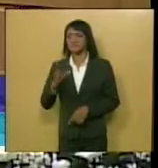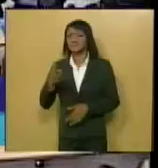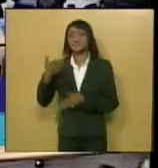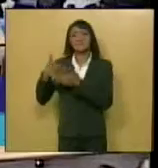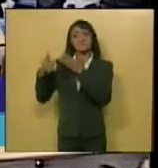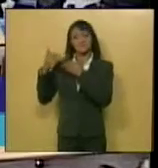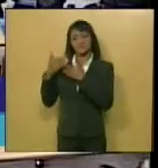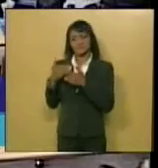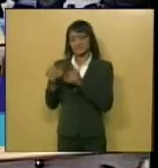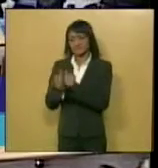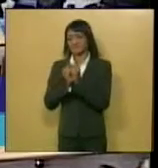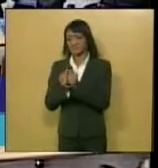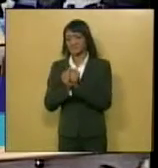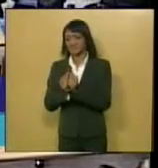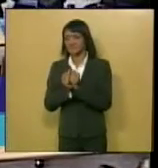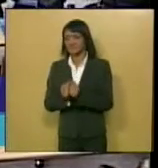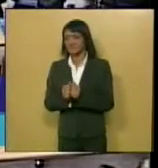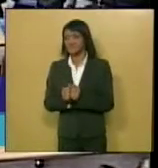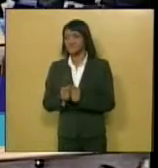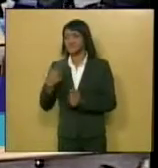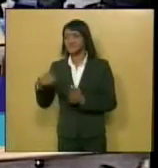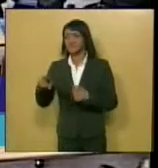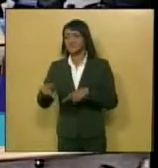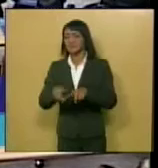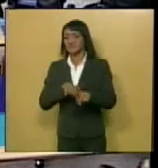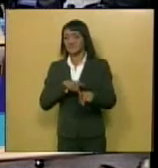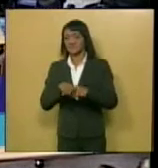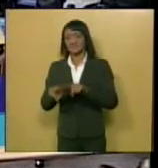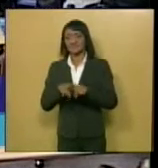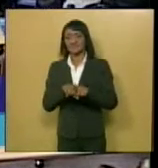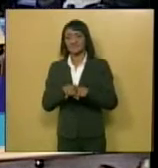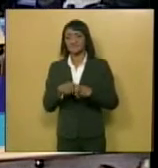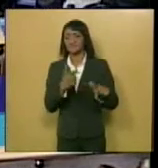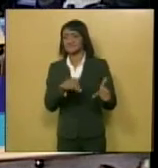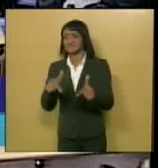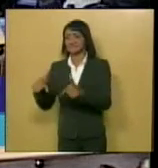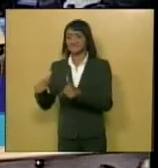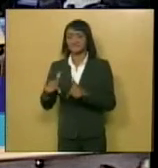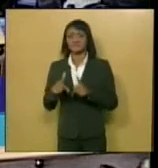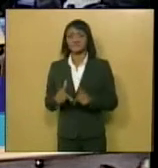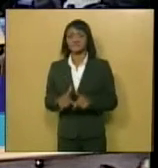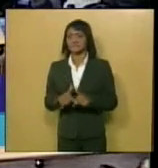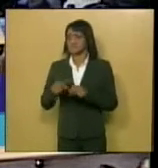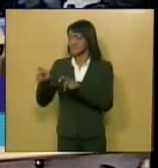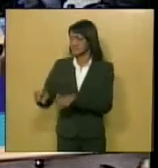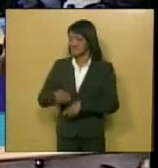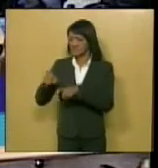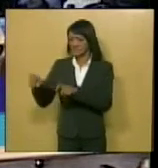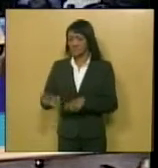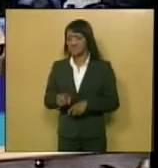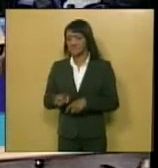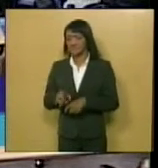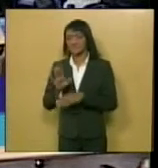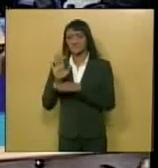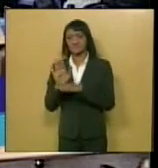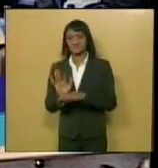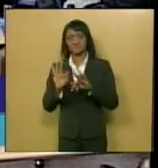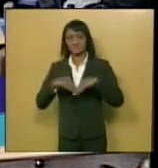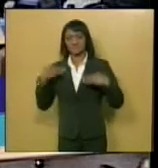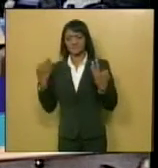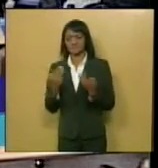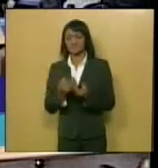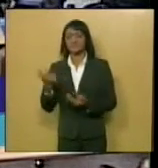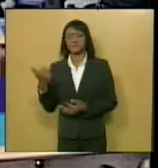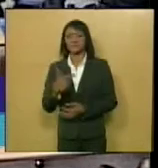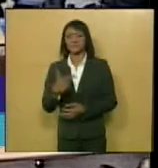cedo, juntamente com seus irmãos, trabalhava na terra para ajudar no sustento da família de